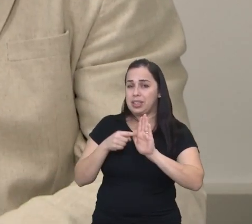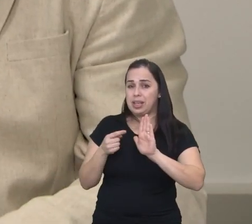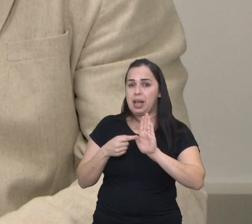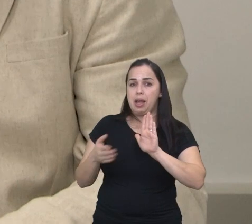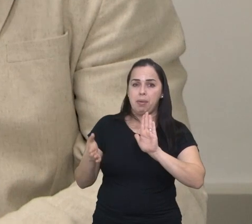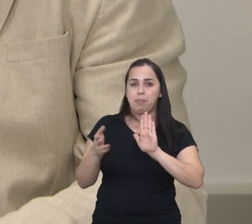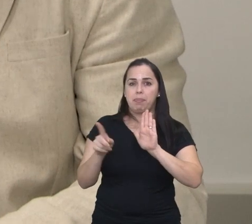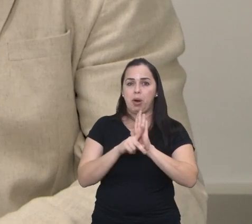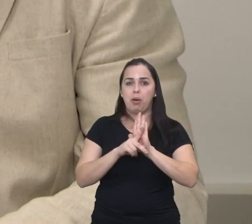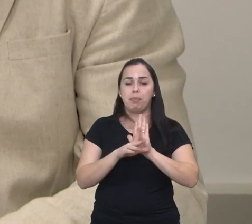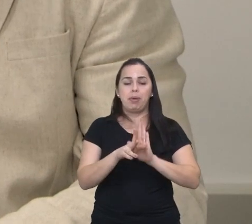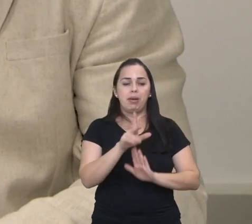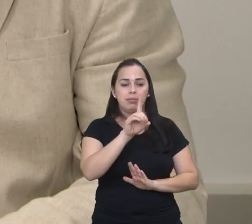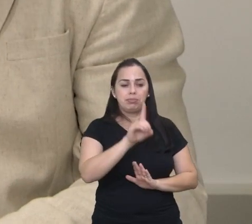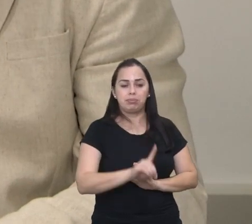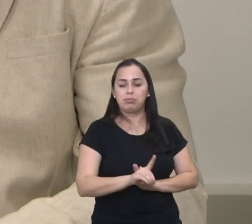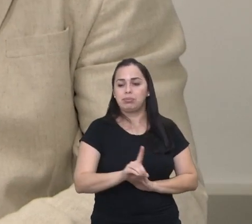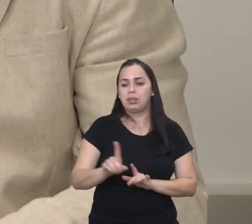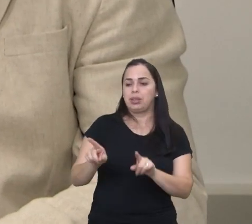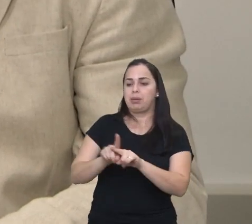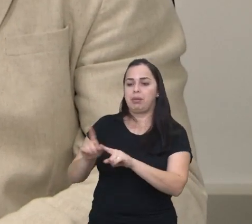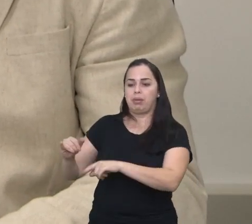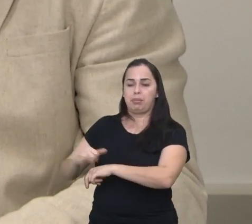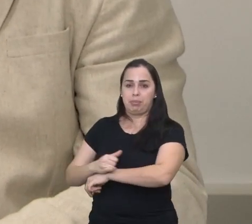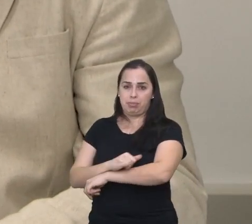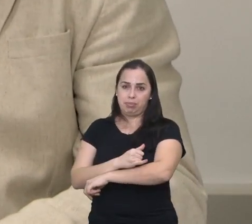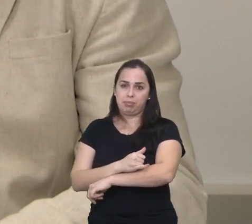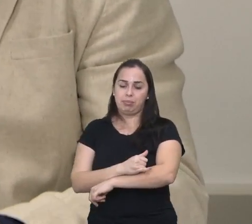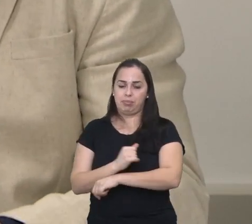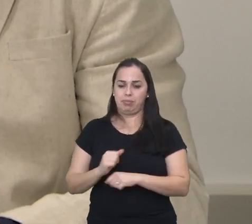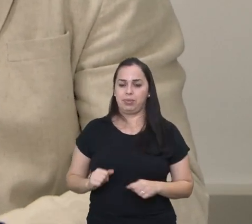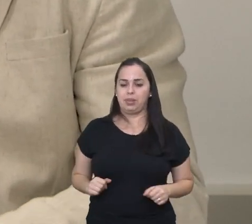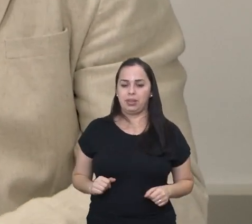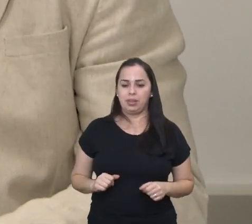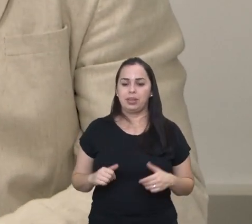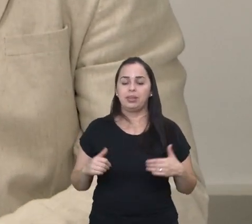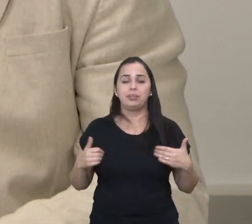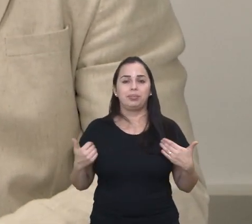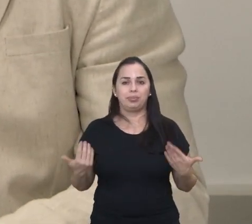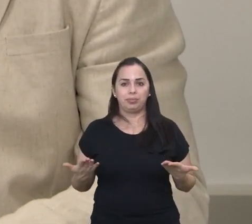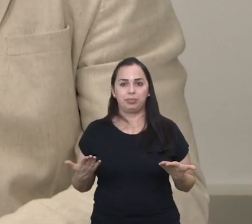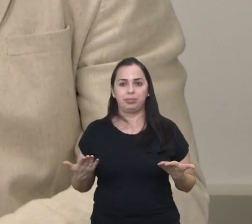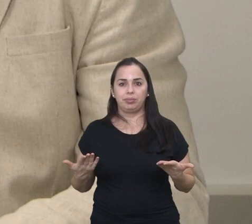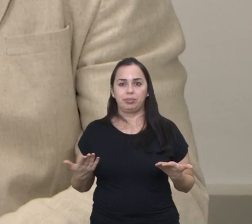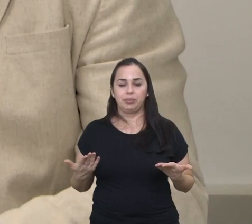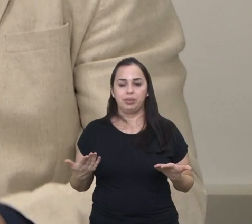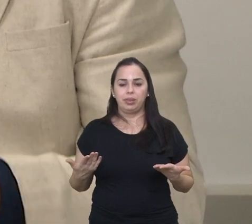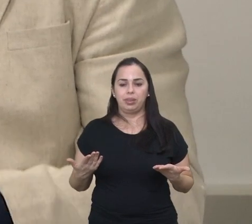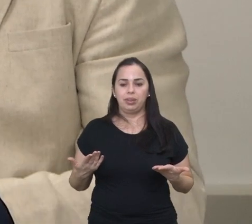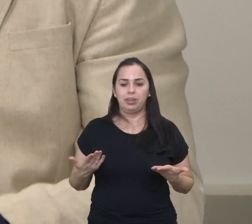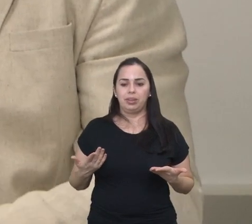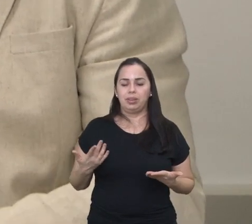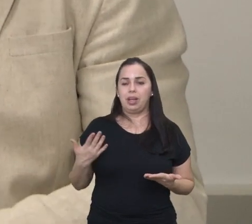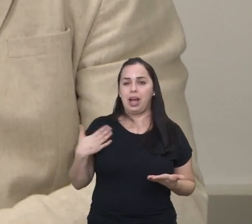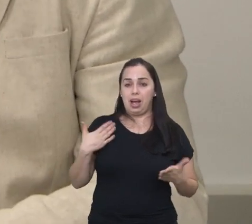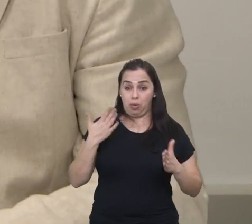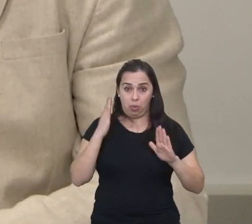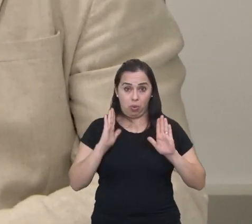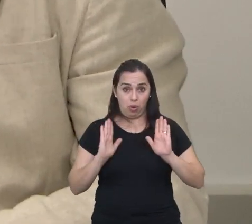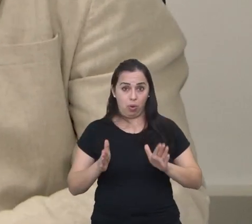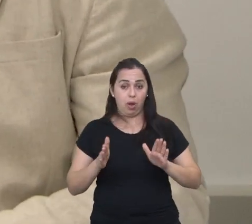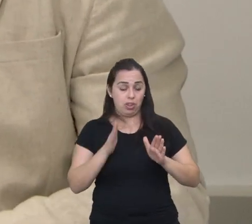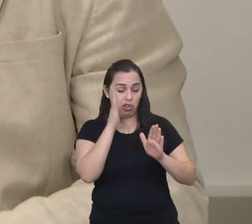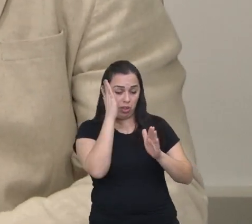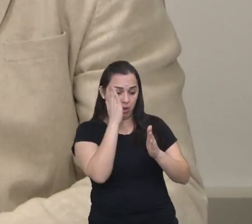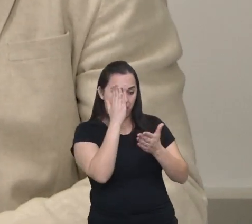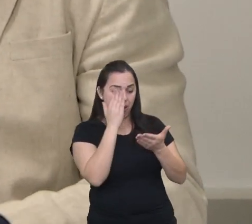pessoas deficientes e pessoas com obesidade, né, mórbida. Então, uma vez agora